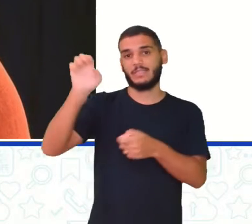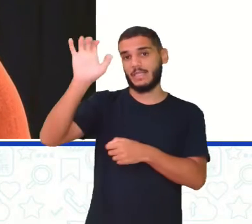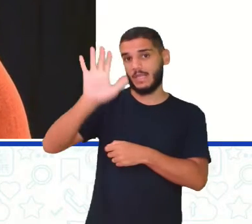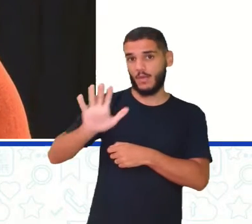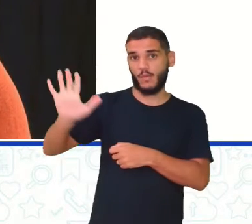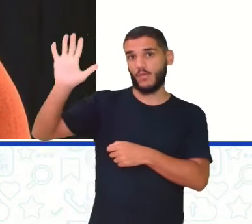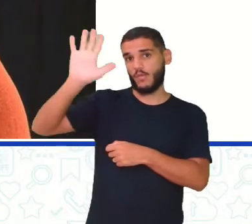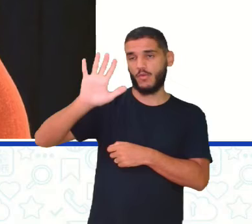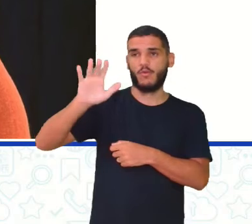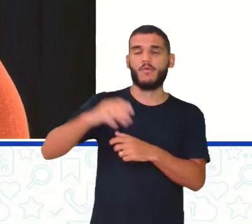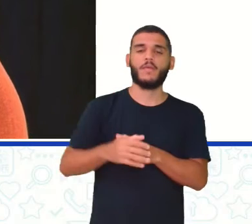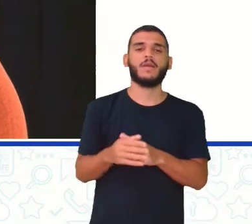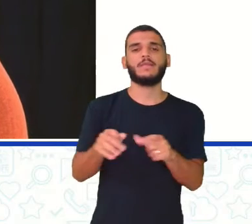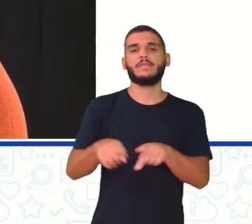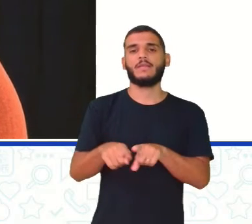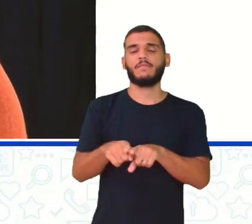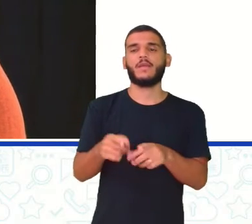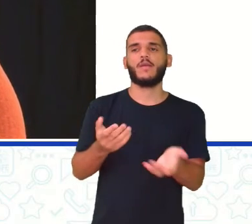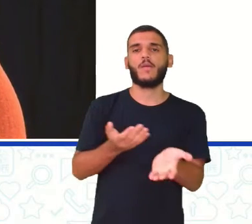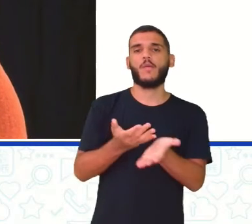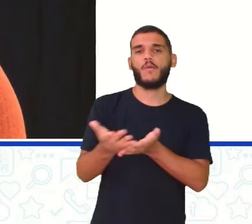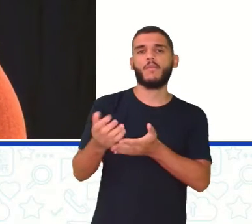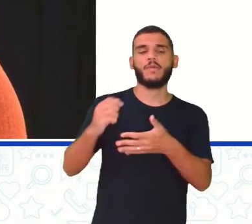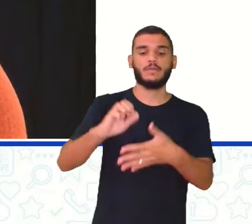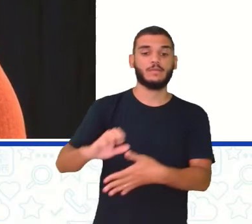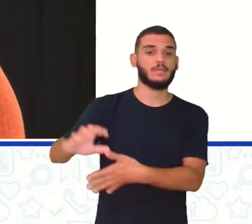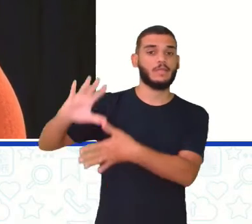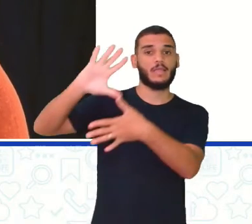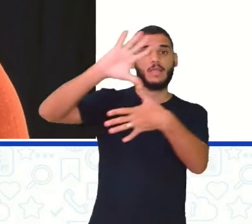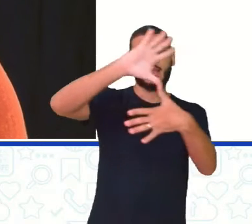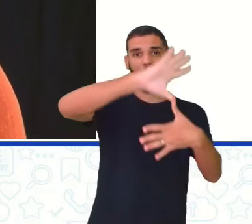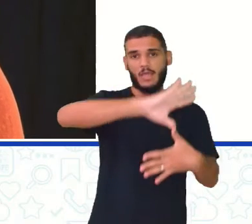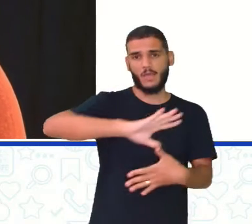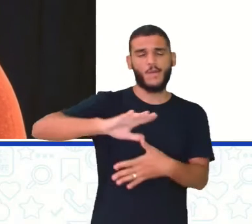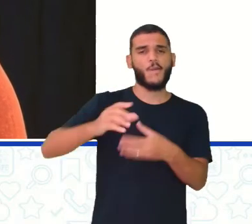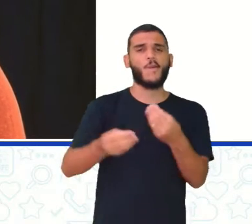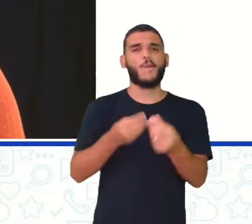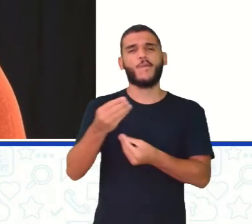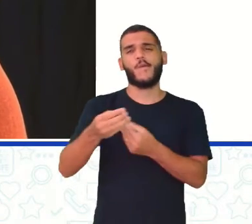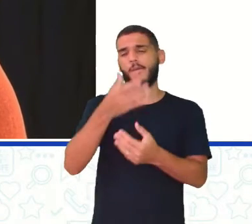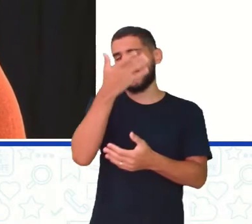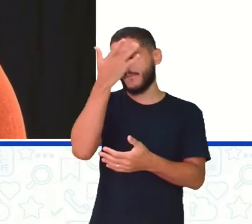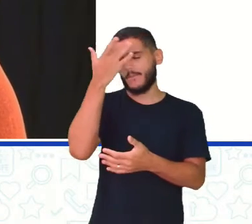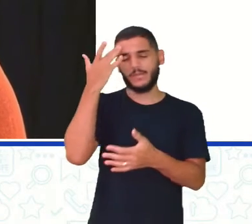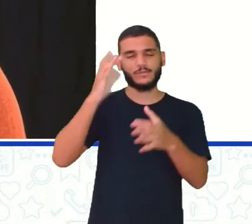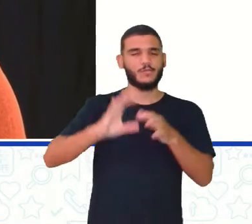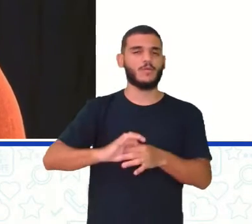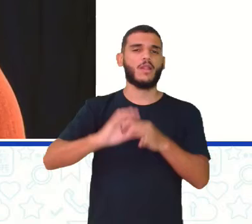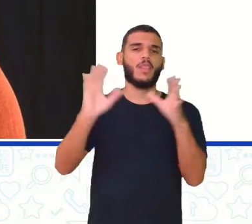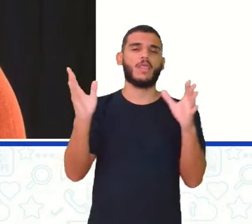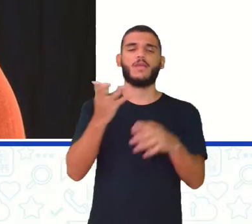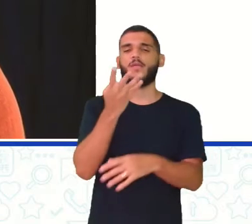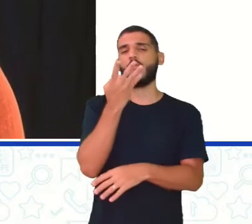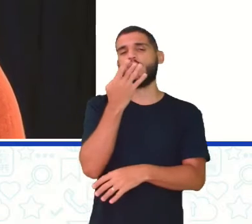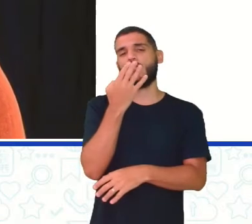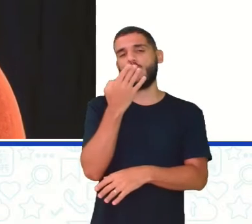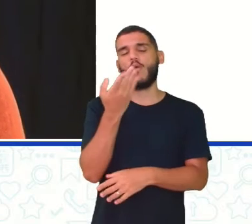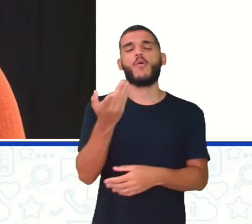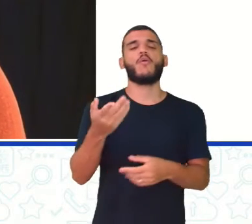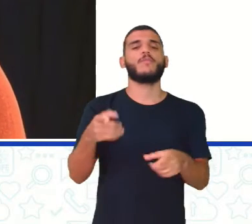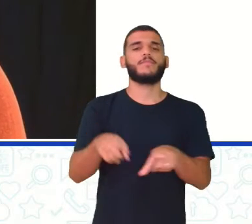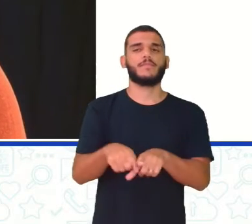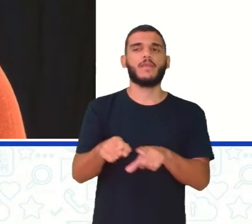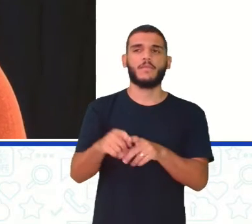início do surgimento nas Américas de um contingente cada vez maior de pessoas livres de cor e, posteriormente,